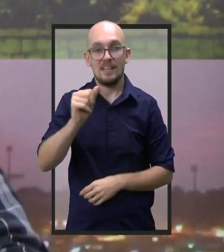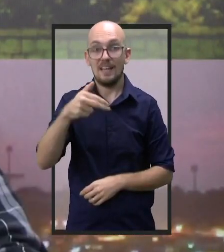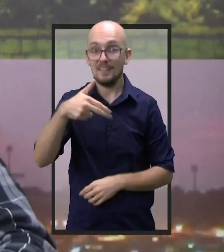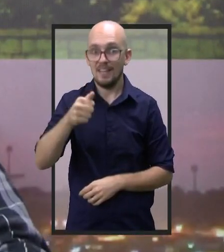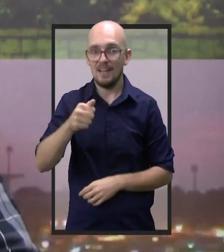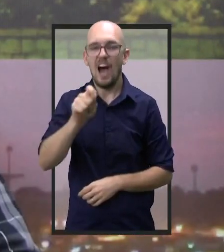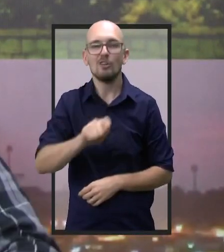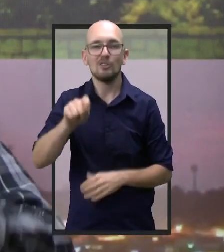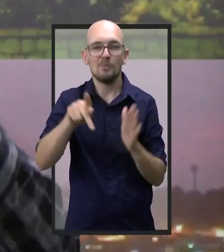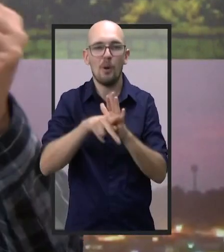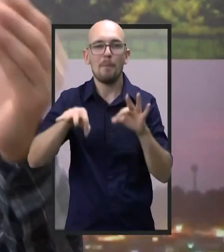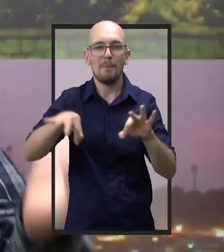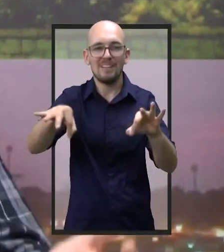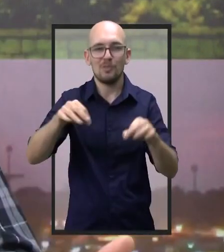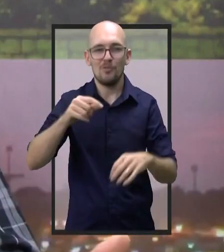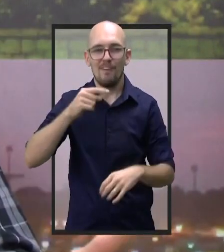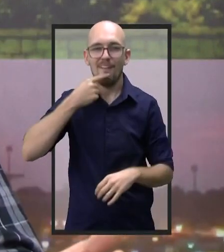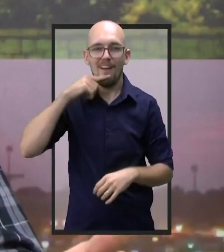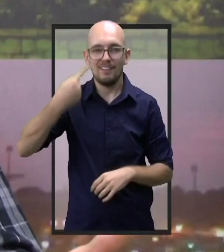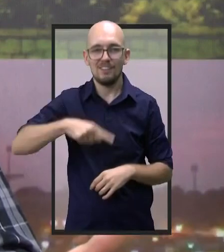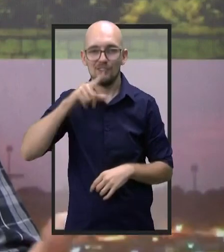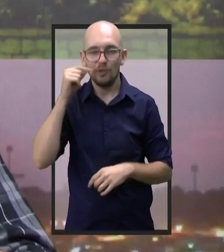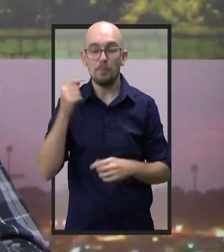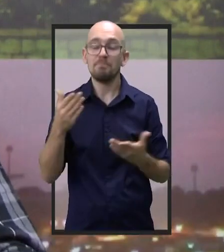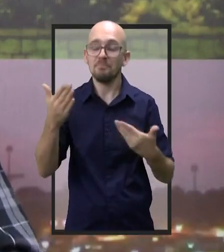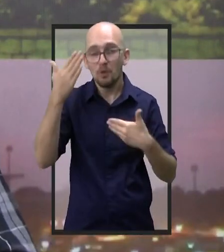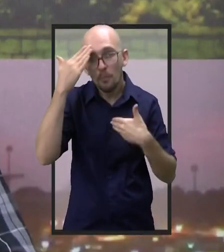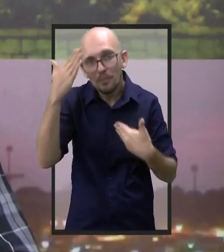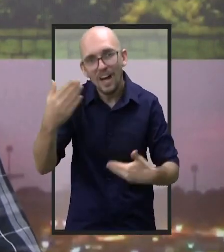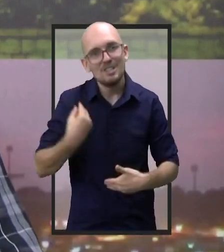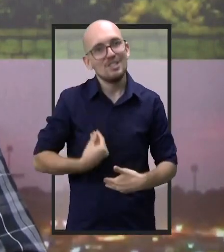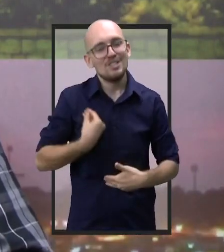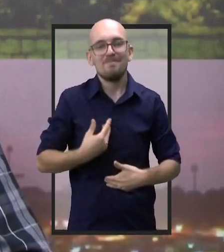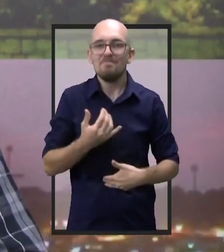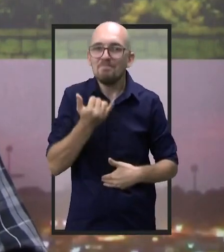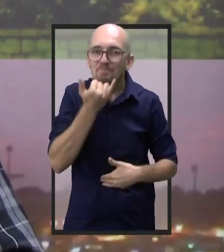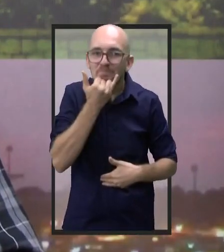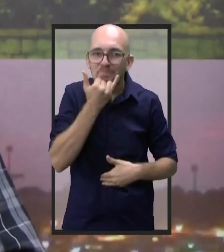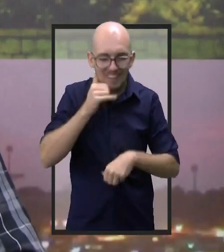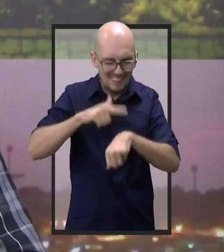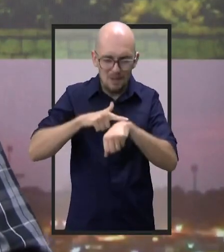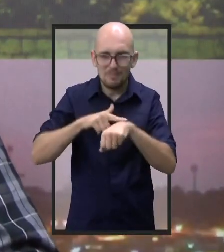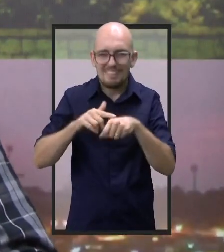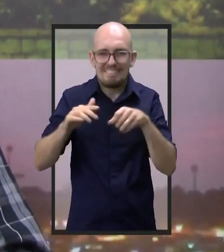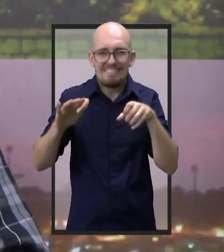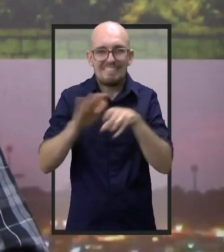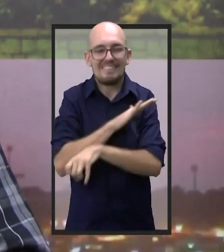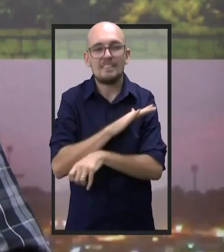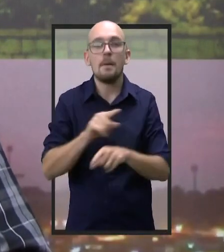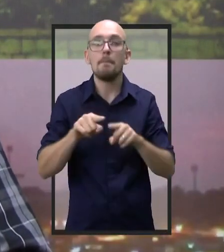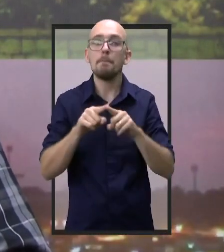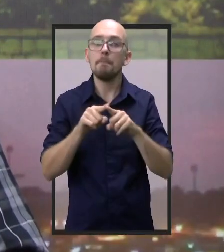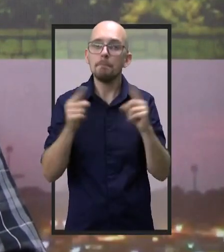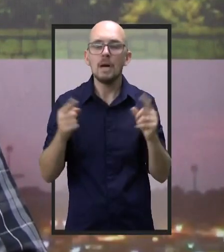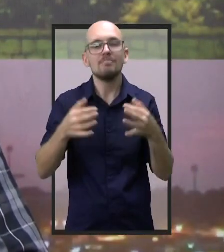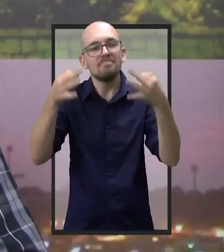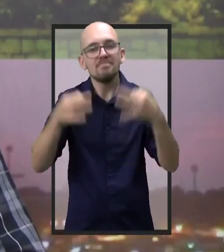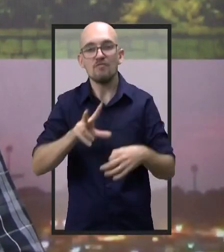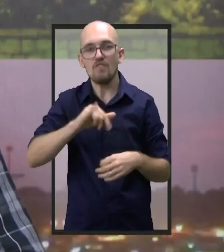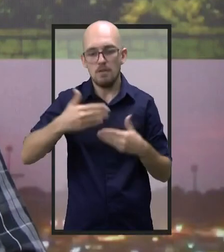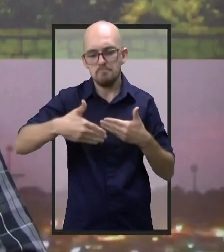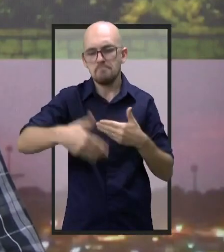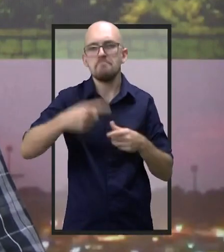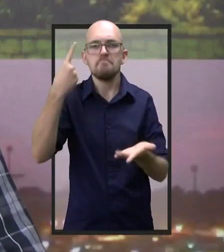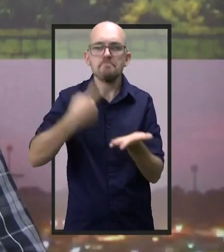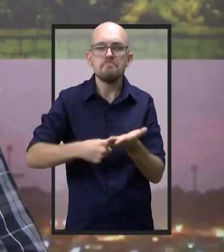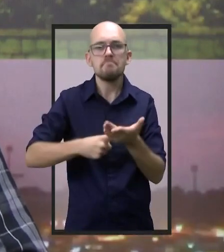da região de Jaú. Eu agradeço a sua presença, Eduardo. Infelizmente o nosso tempo já está estourando, mas com certeza novas